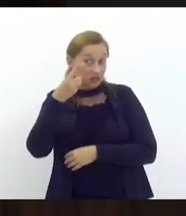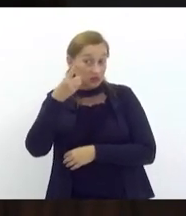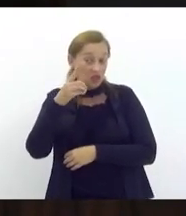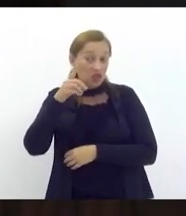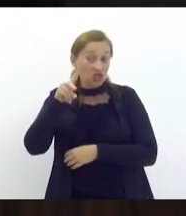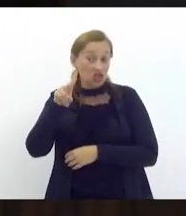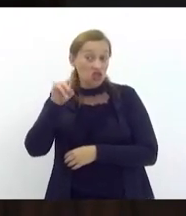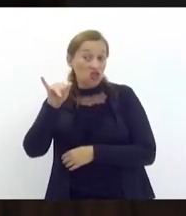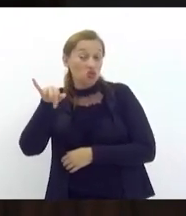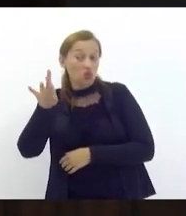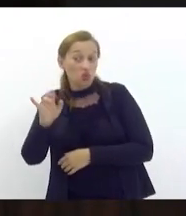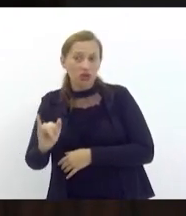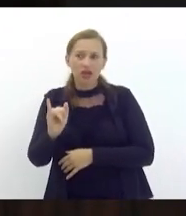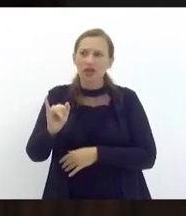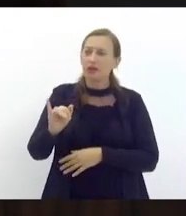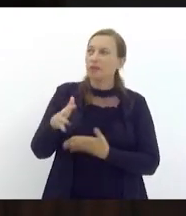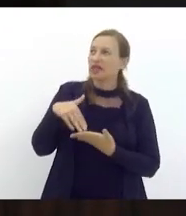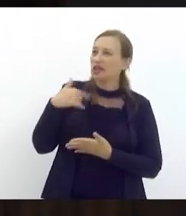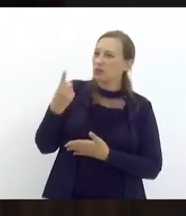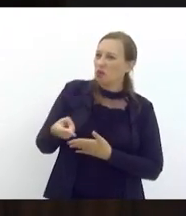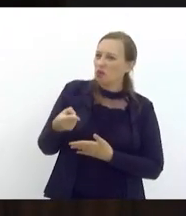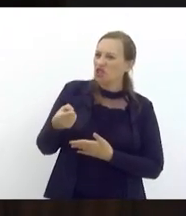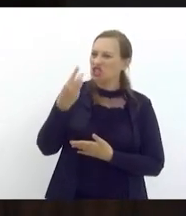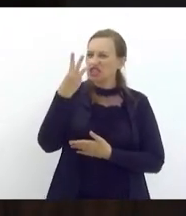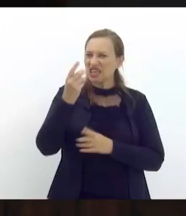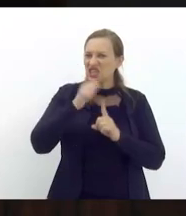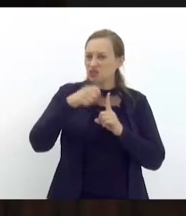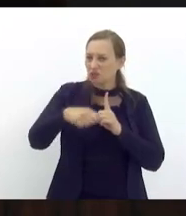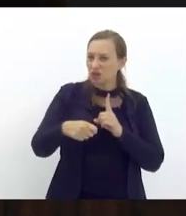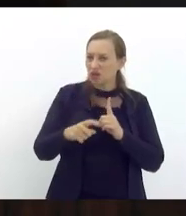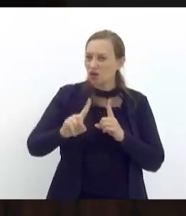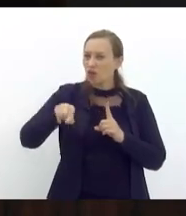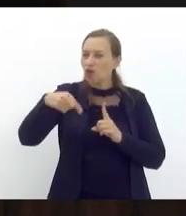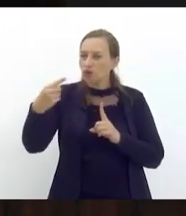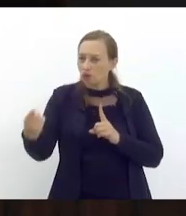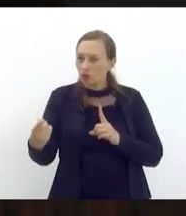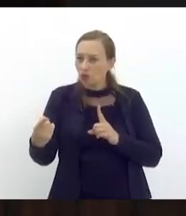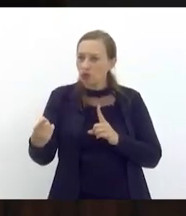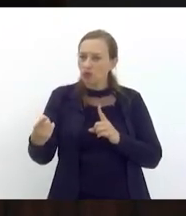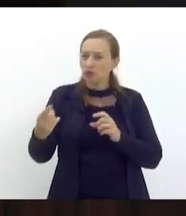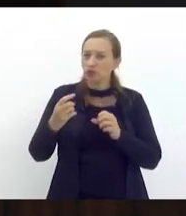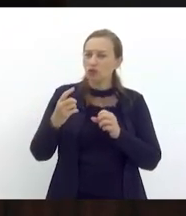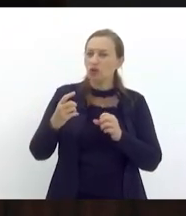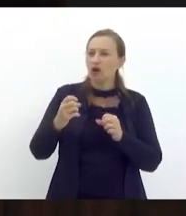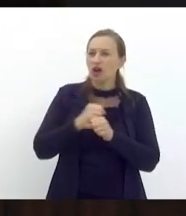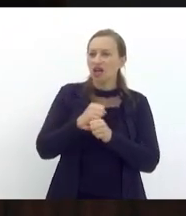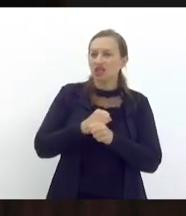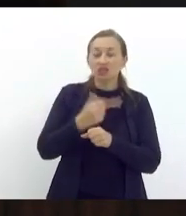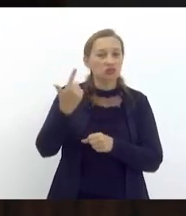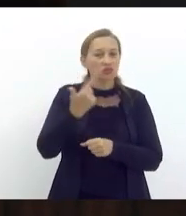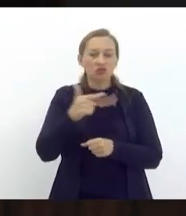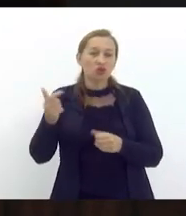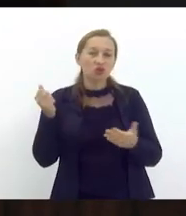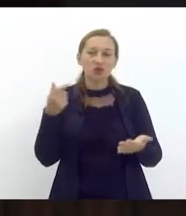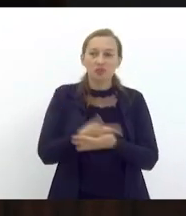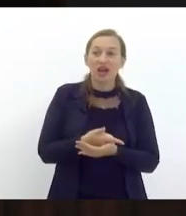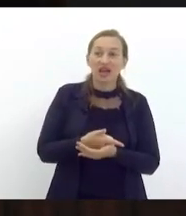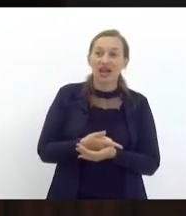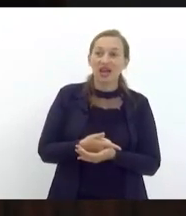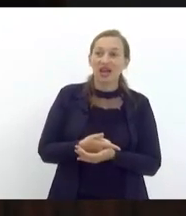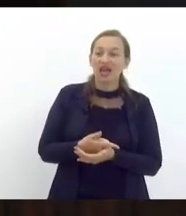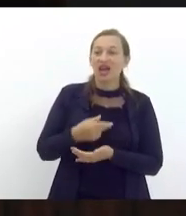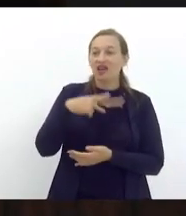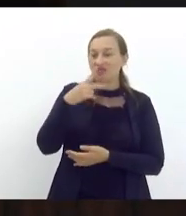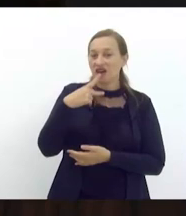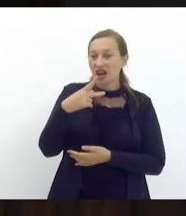Yuri para chegar daqui a três meses ou no Próximo exercício do ano que vem e a gente não tem como pagar e aí ser chamar